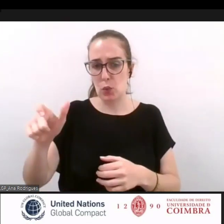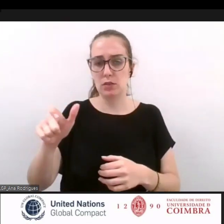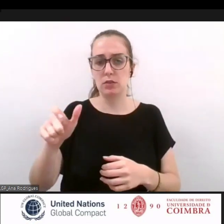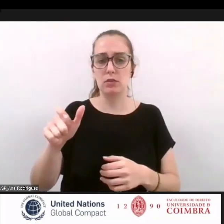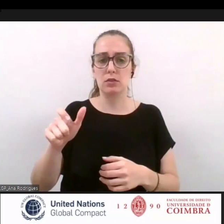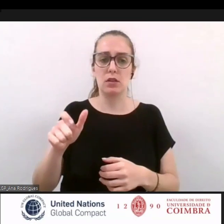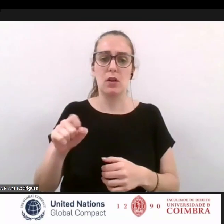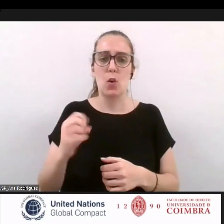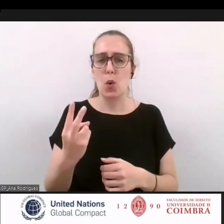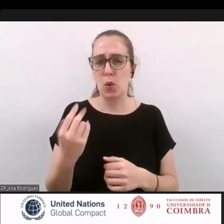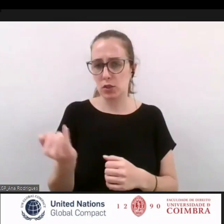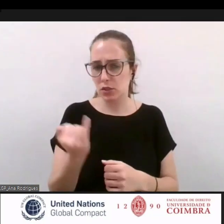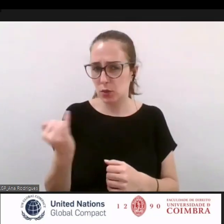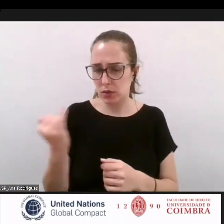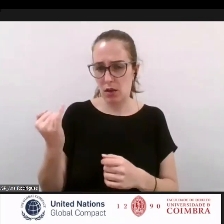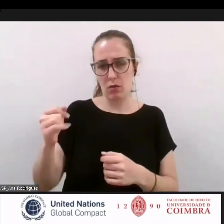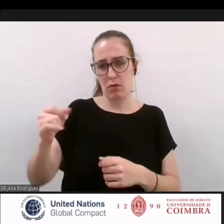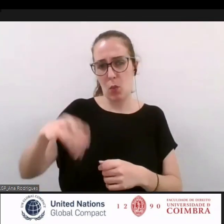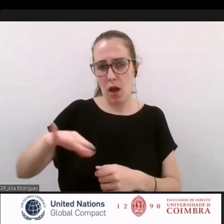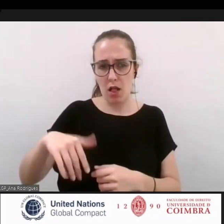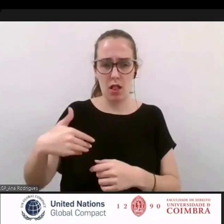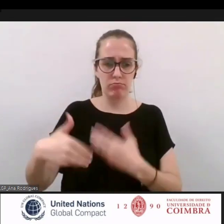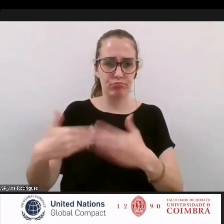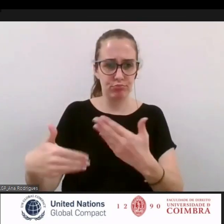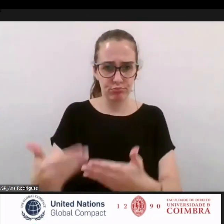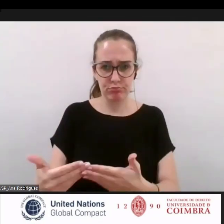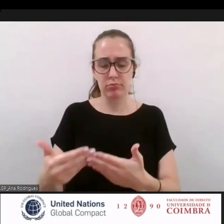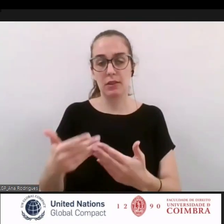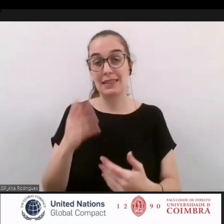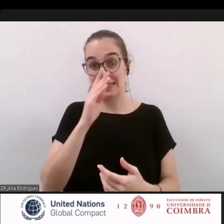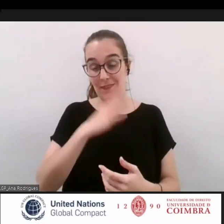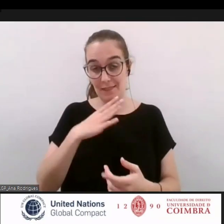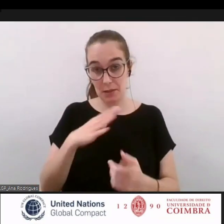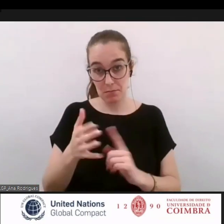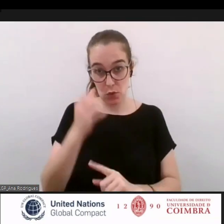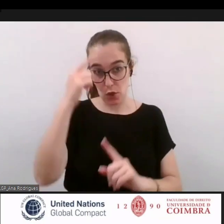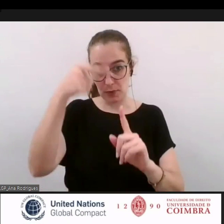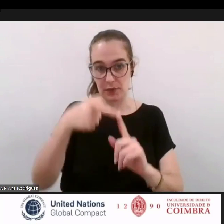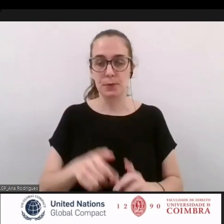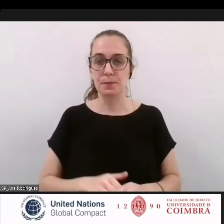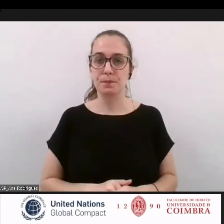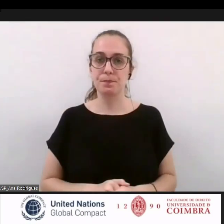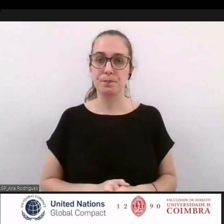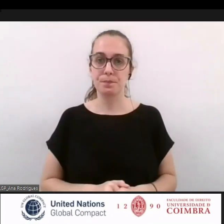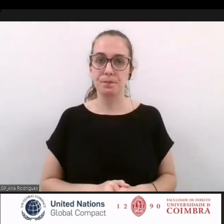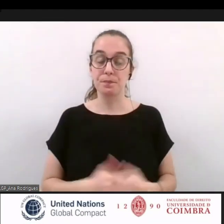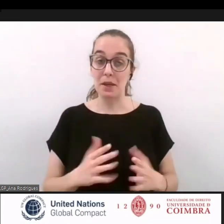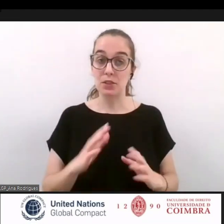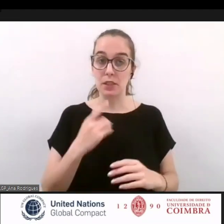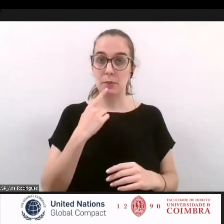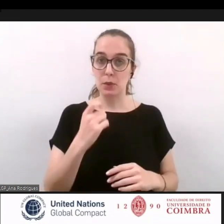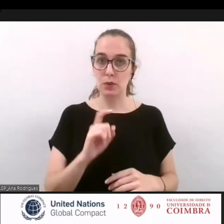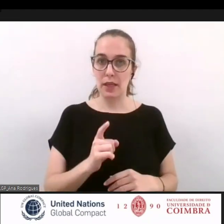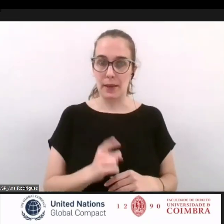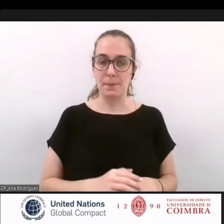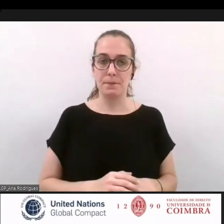das instituições locais, para se atingirem estes objetivos. E aqui depois a pergunta está um pouco no